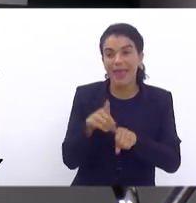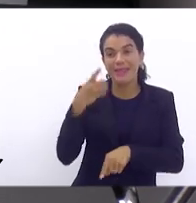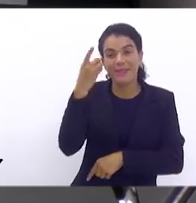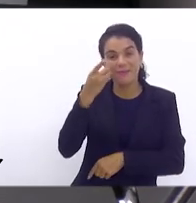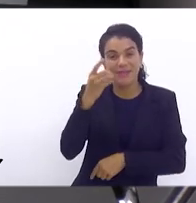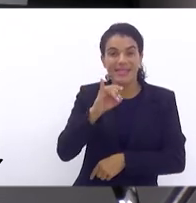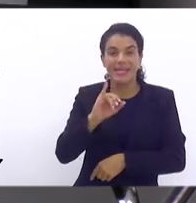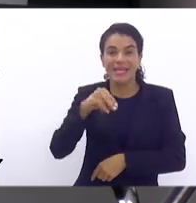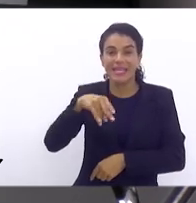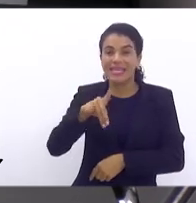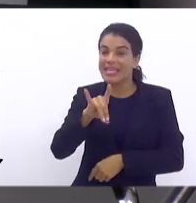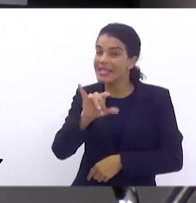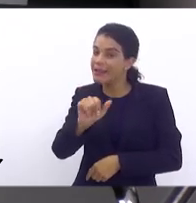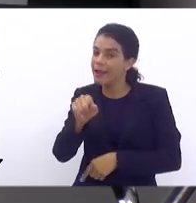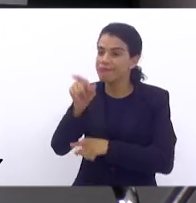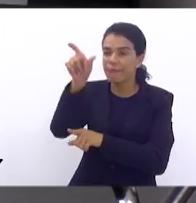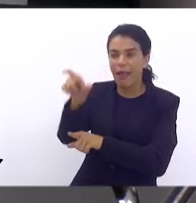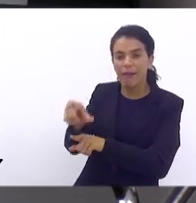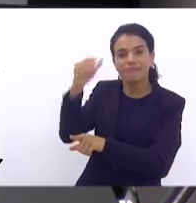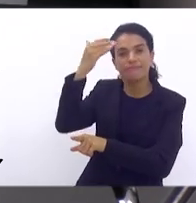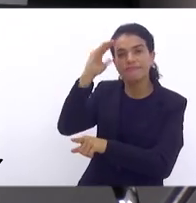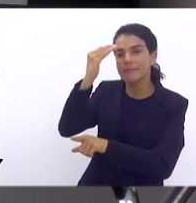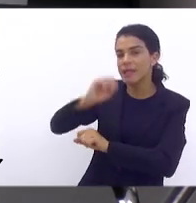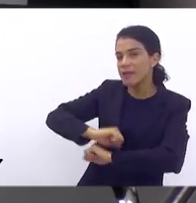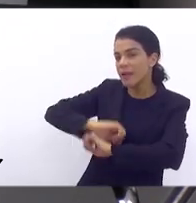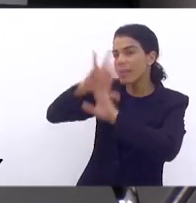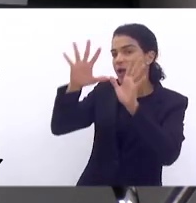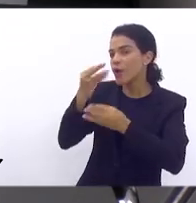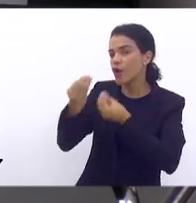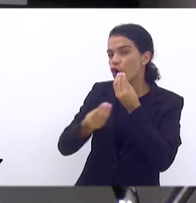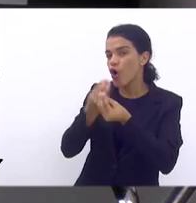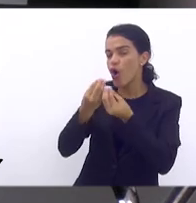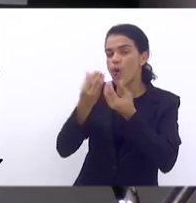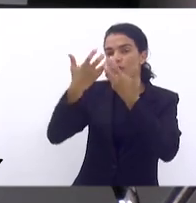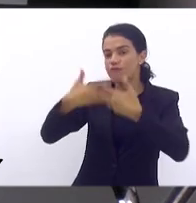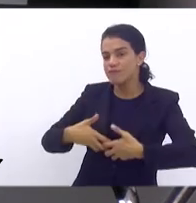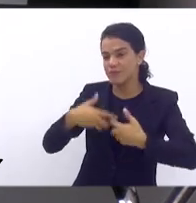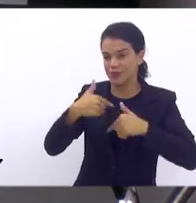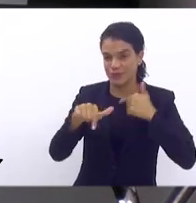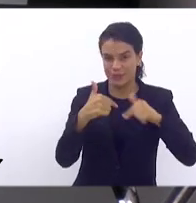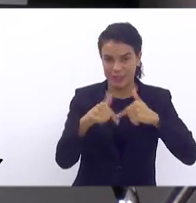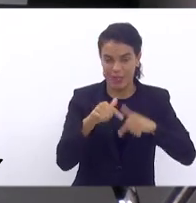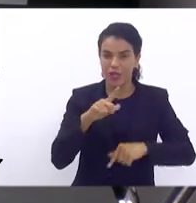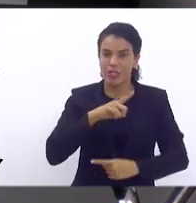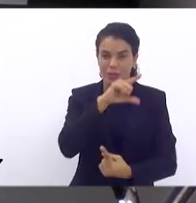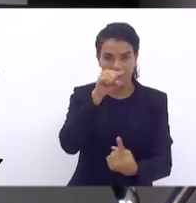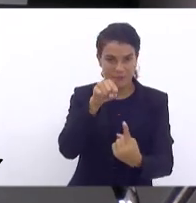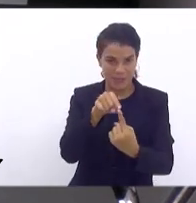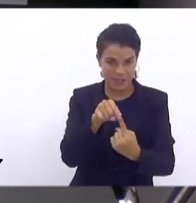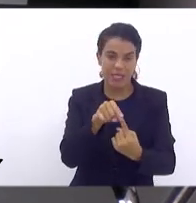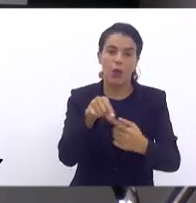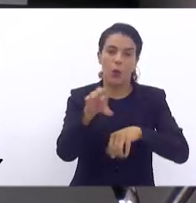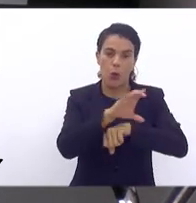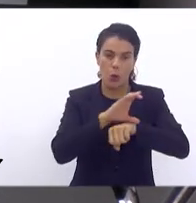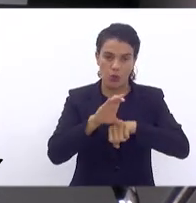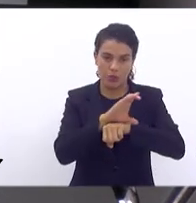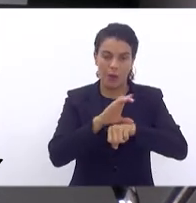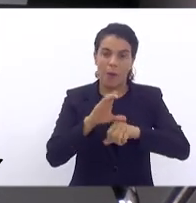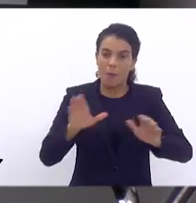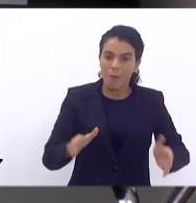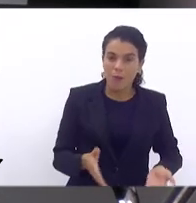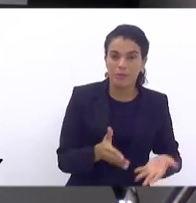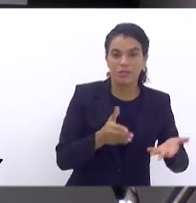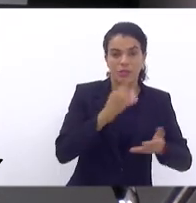engenharial para ela entender um pouco a dinâmica do nosso trabalho né a gente tem essa missão constitucional de Promoção e defesa